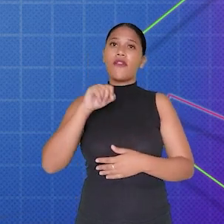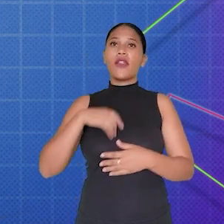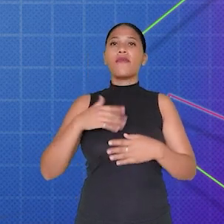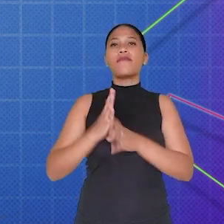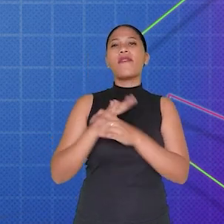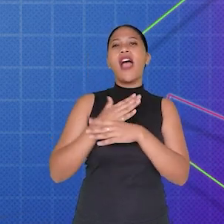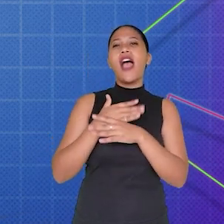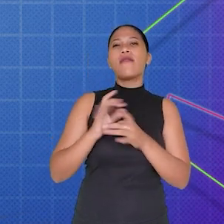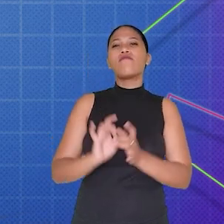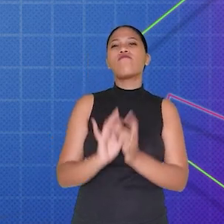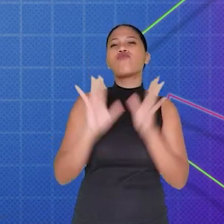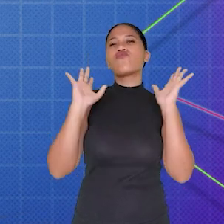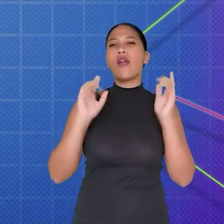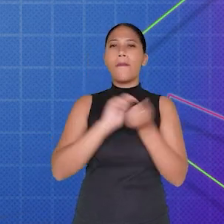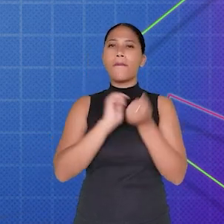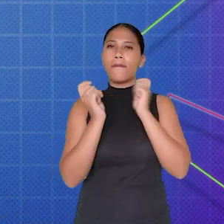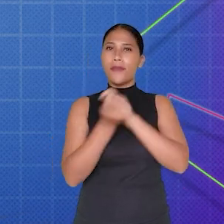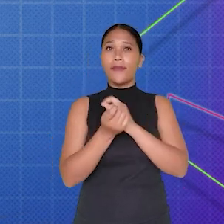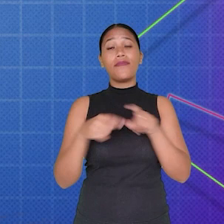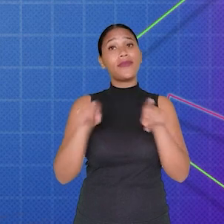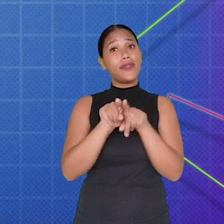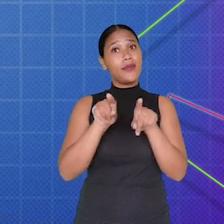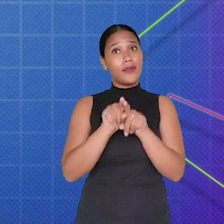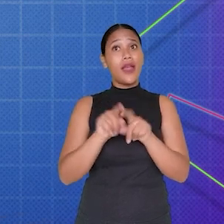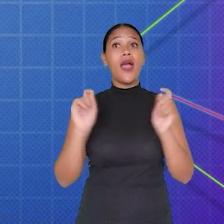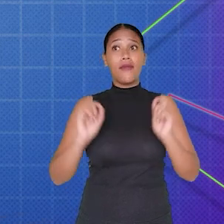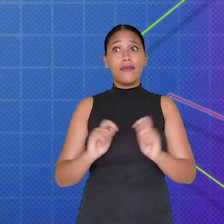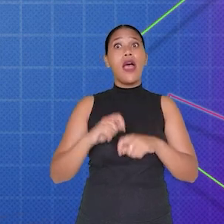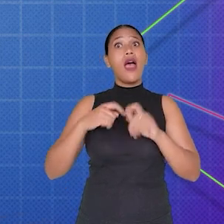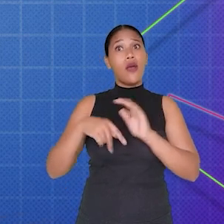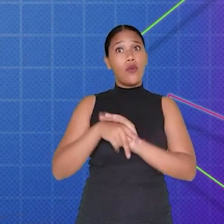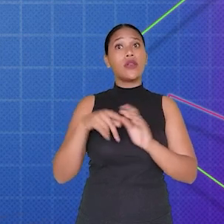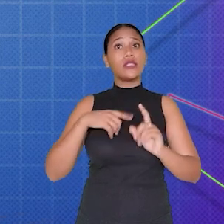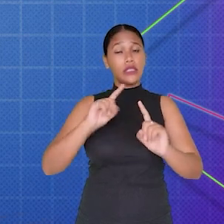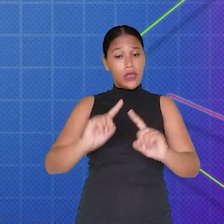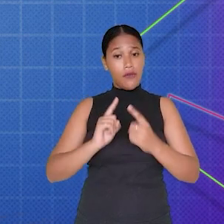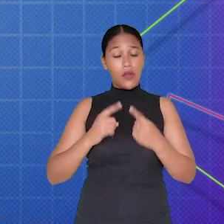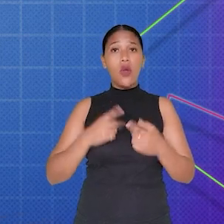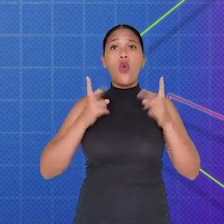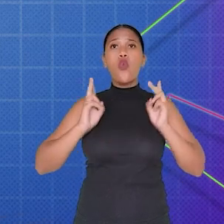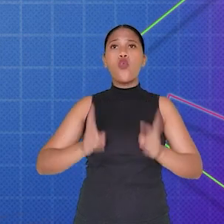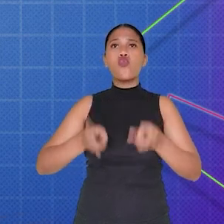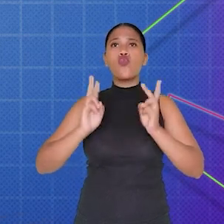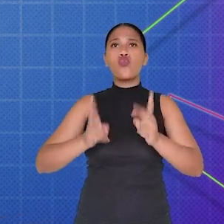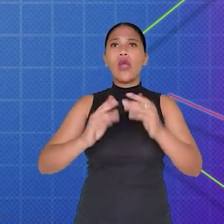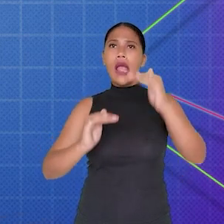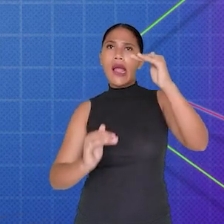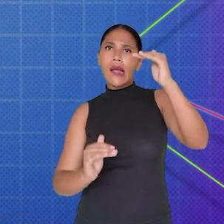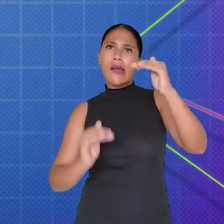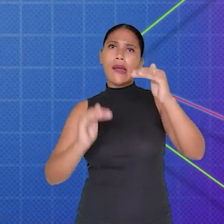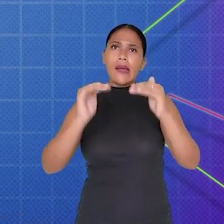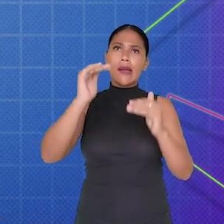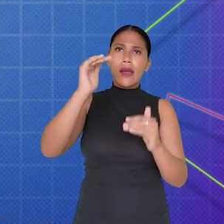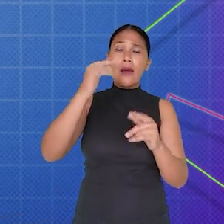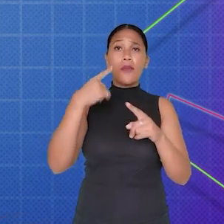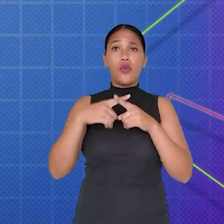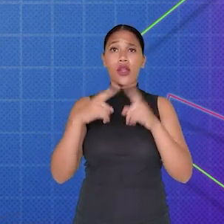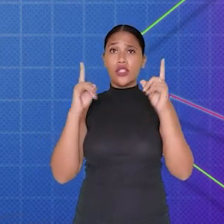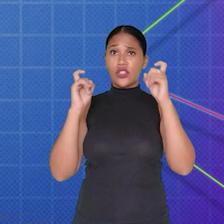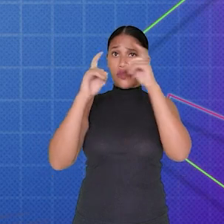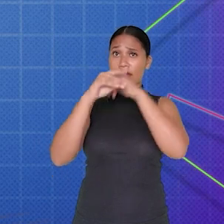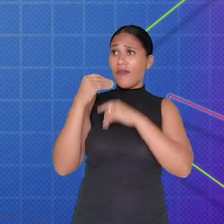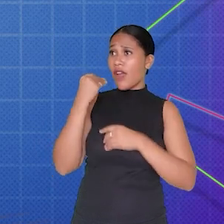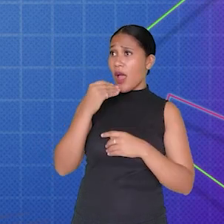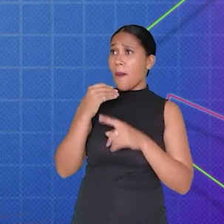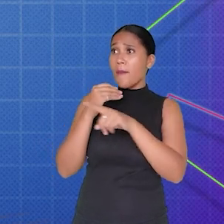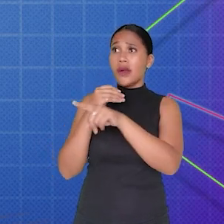jogadores, que preferem uma experiência mais dinâmica e adaptativa. Além disso, podem haver desafios a manter a progressão equilibrada, já que um